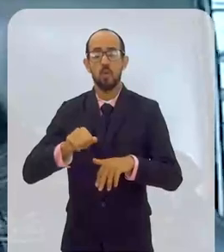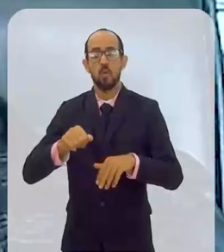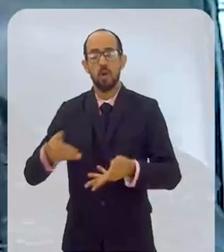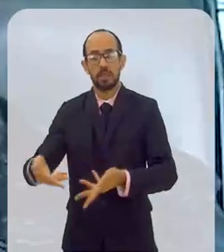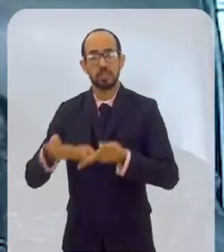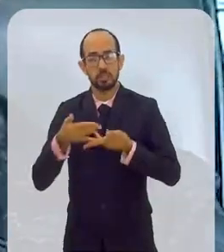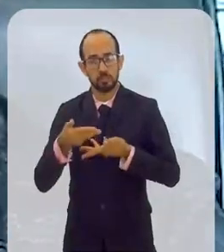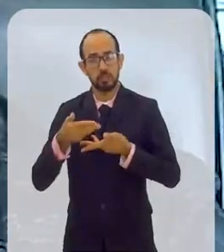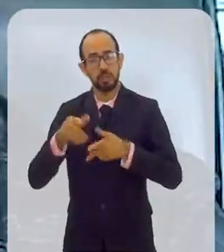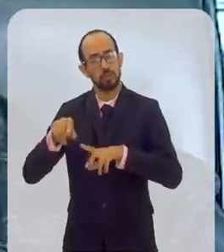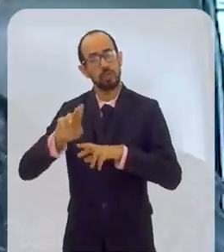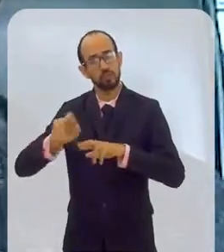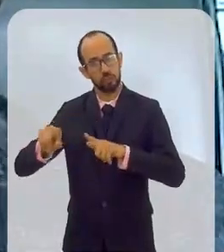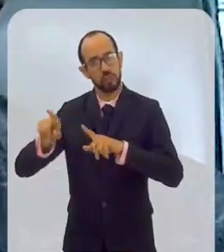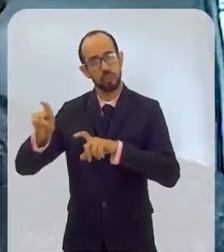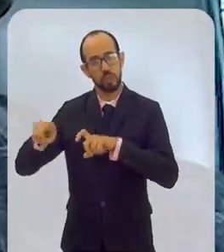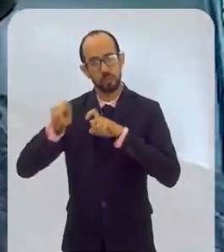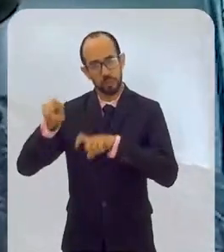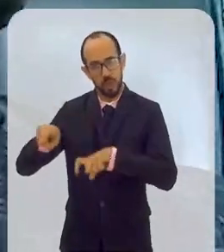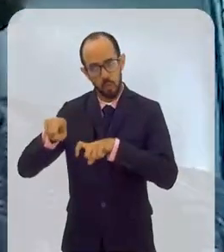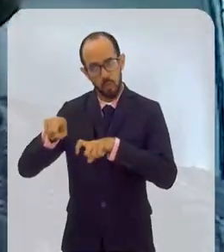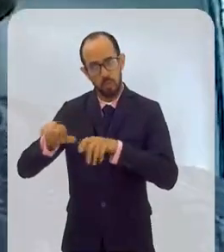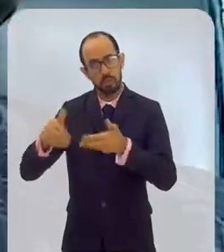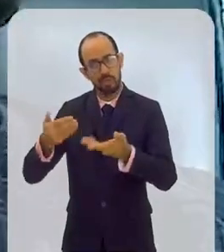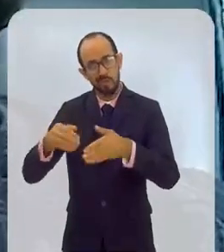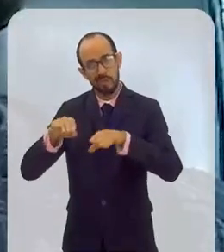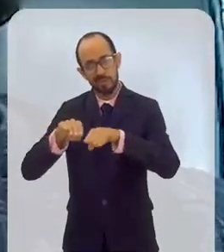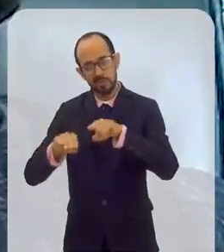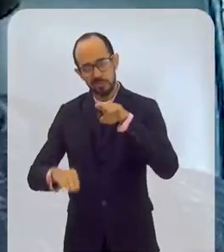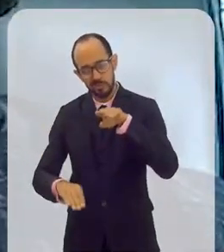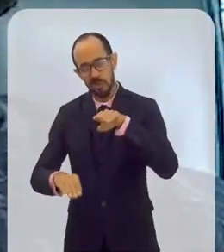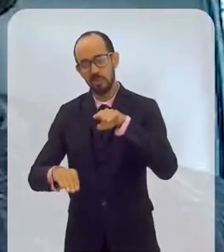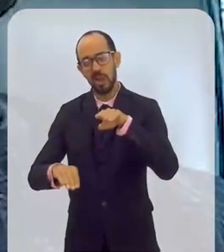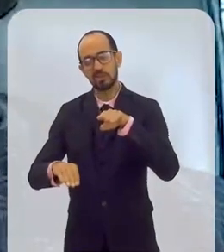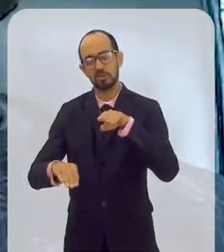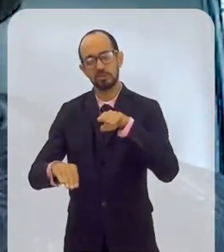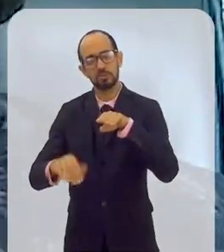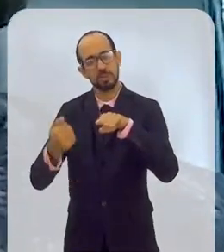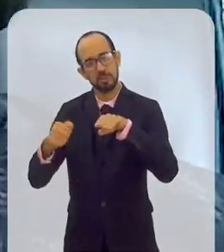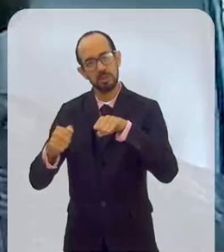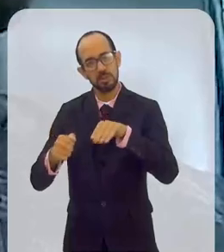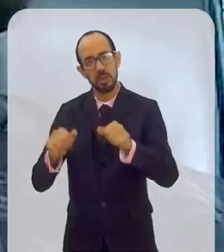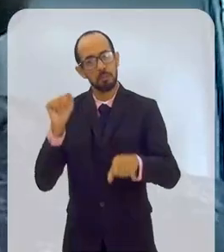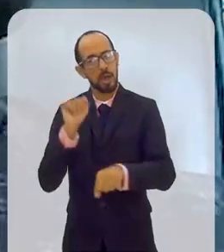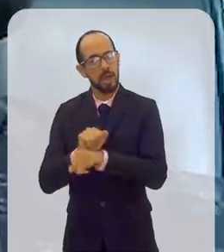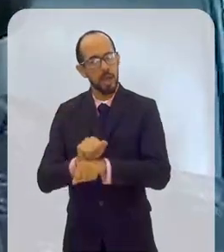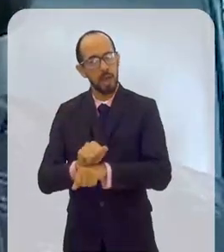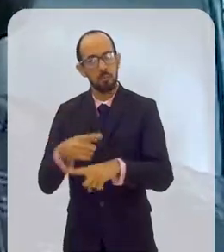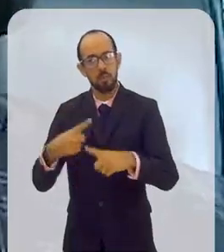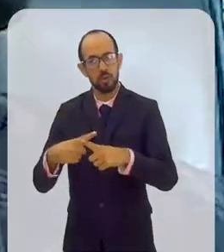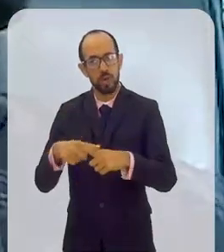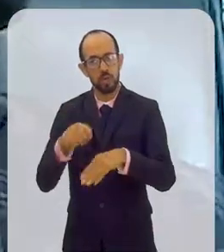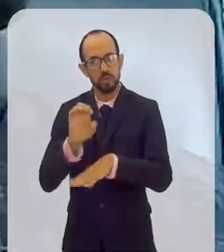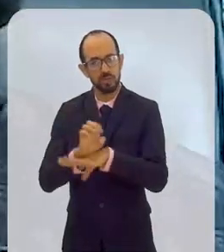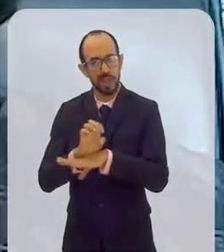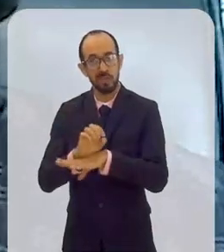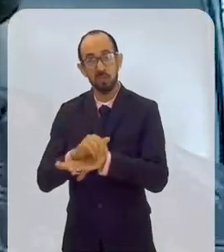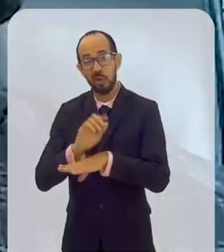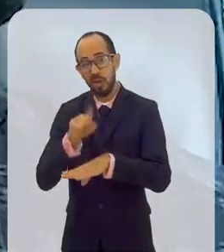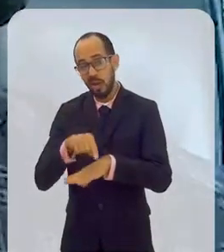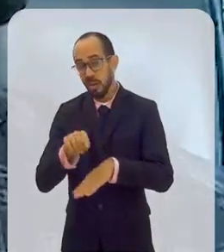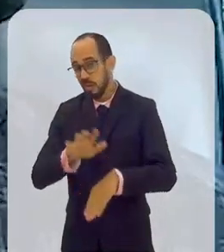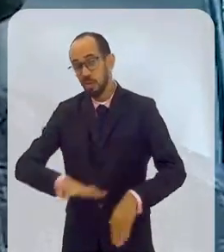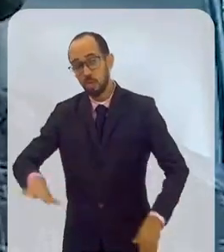capital, o atendimento do interior. Então, desigualdade, acabar com essa desigualdade, que se entenda que Estado como um todo é